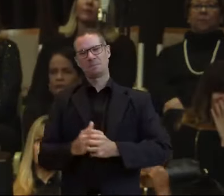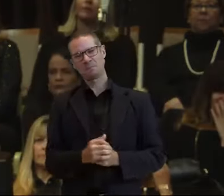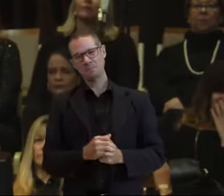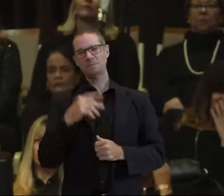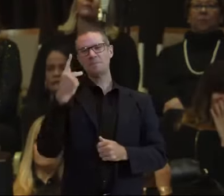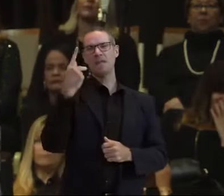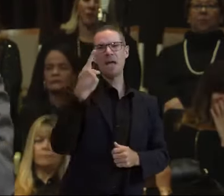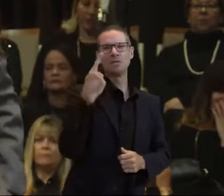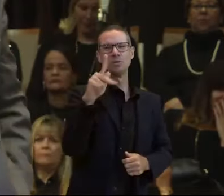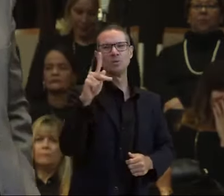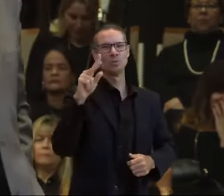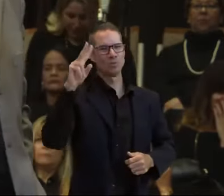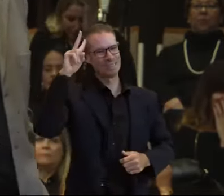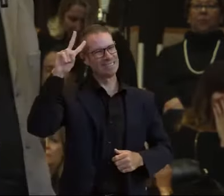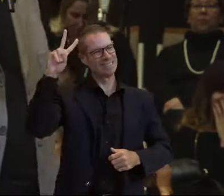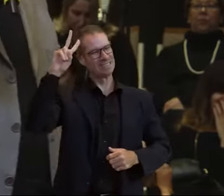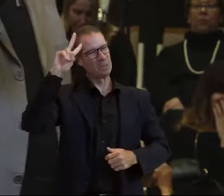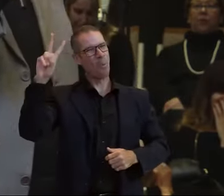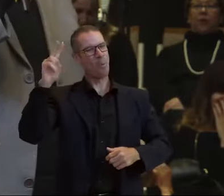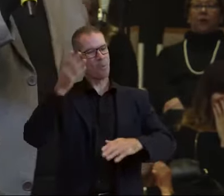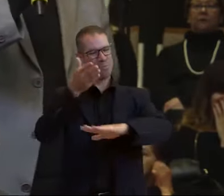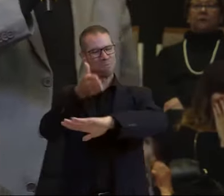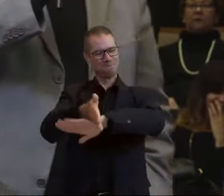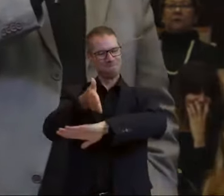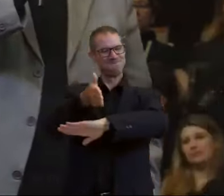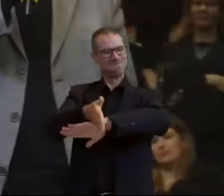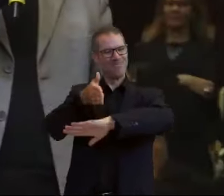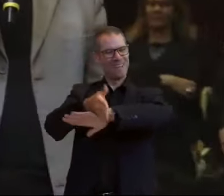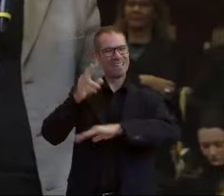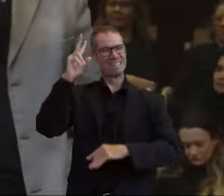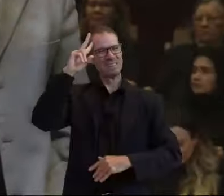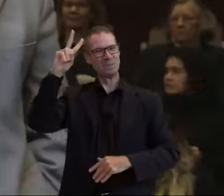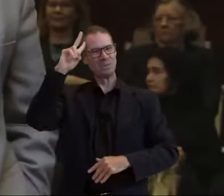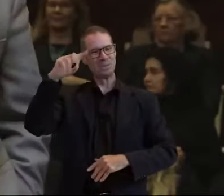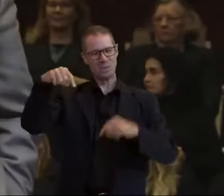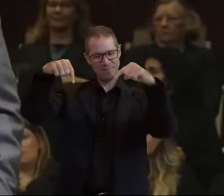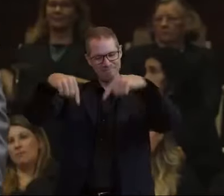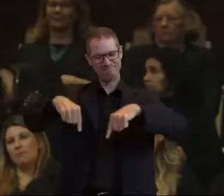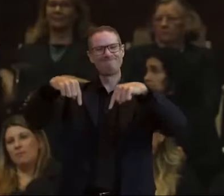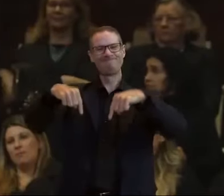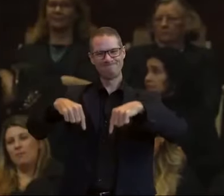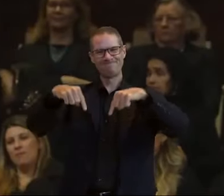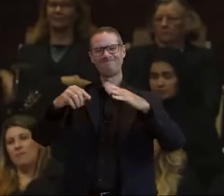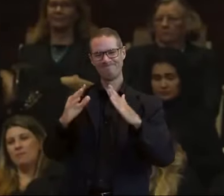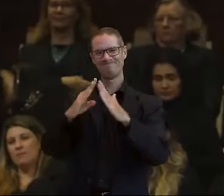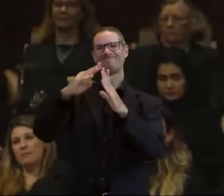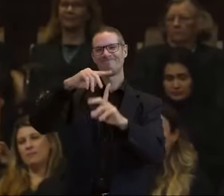A tua história faz parte da história dessa igreja.